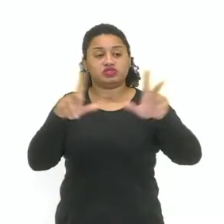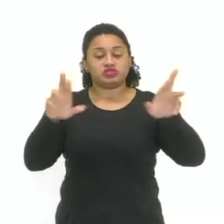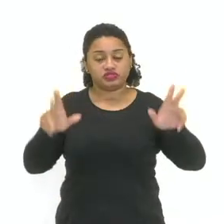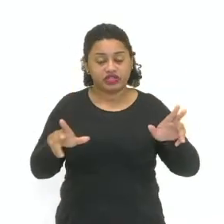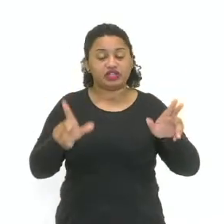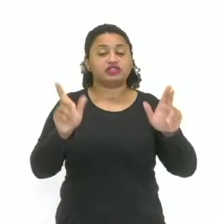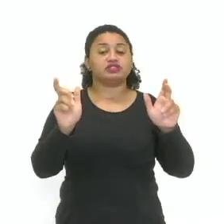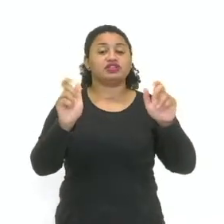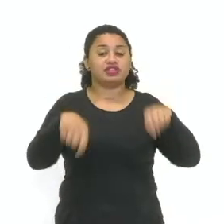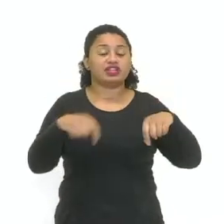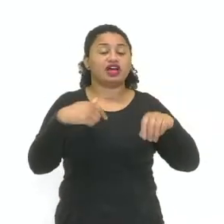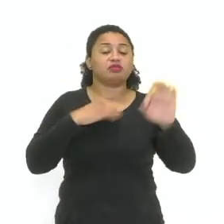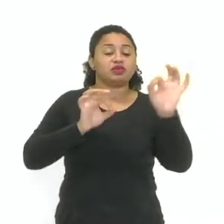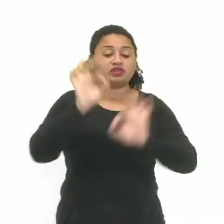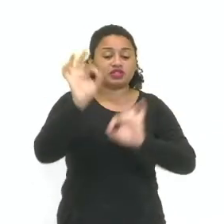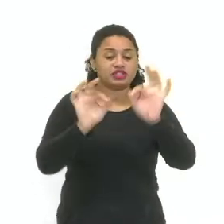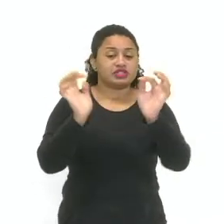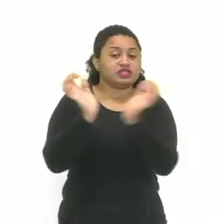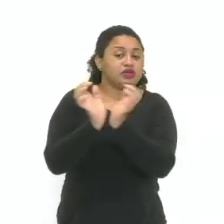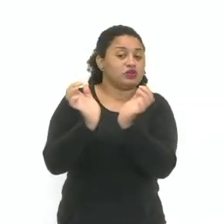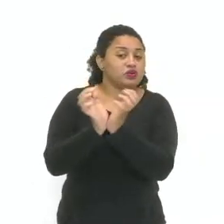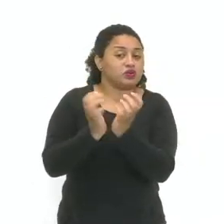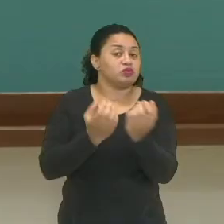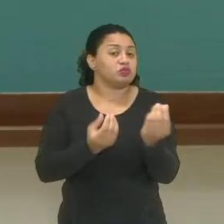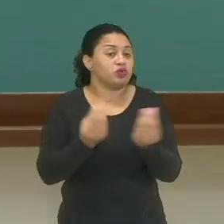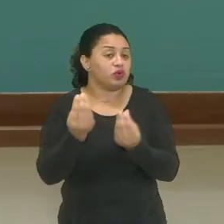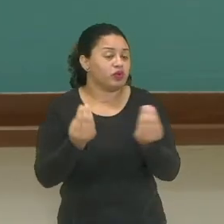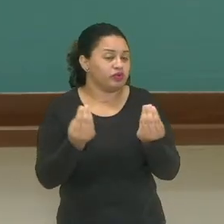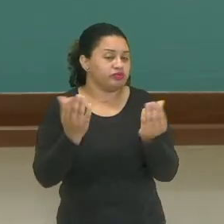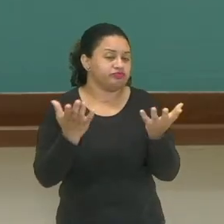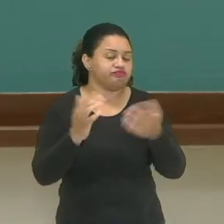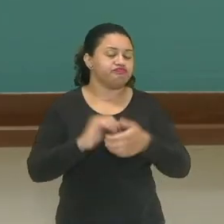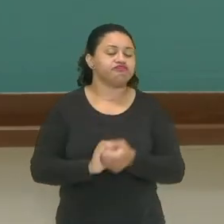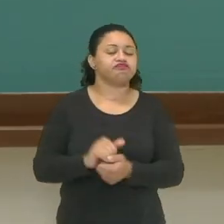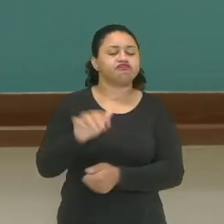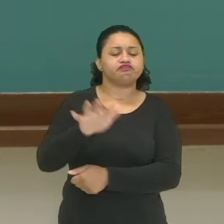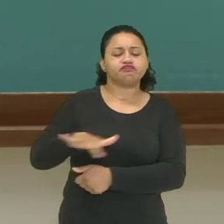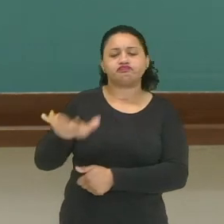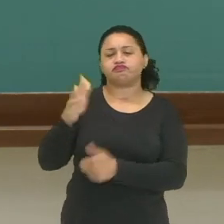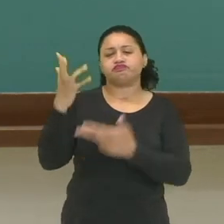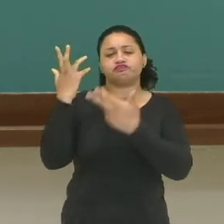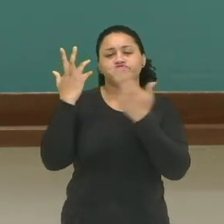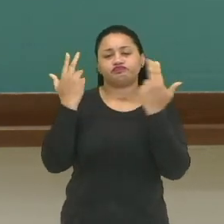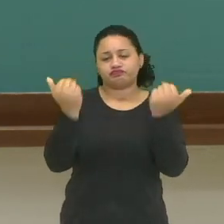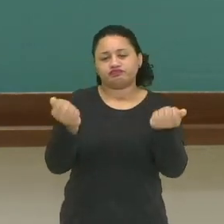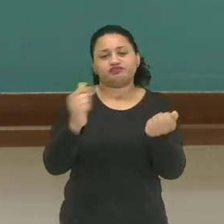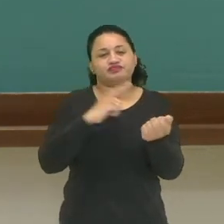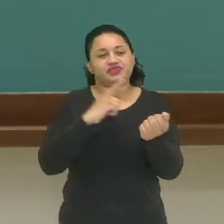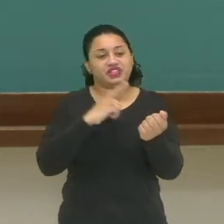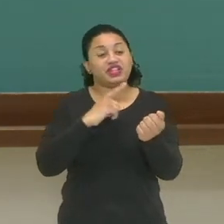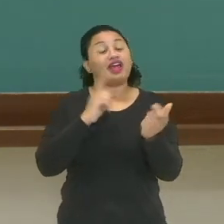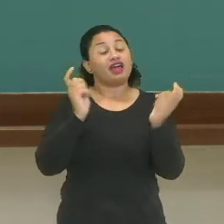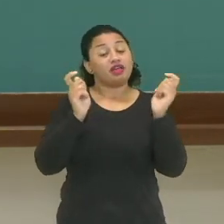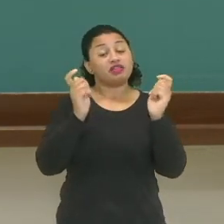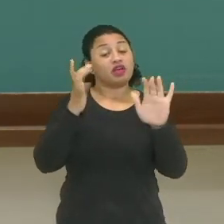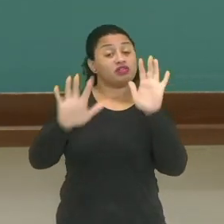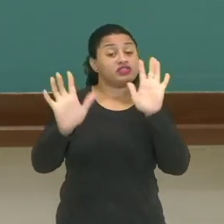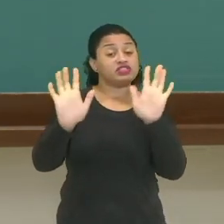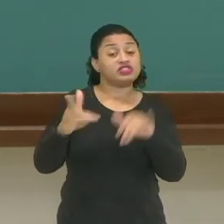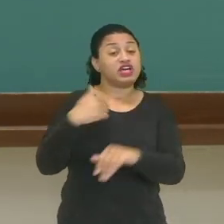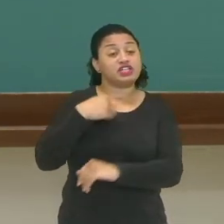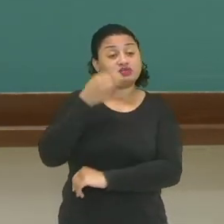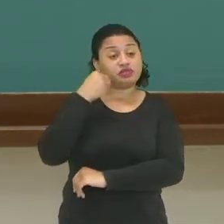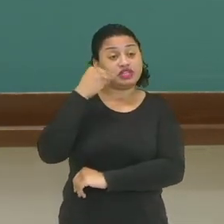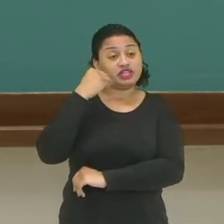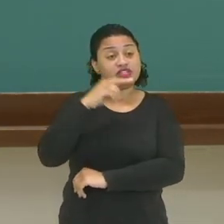esse conselho pode ser eleito? É uma situação até muito comum que a gente pode até ter vivenciado aí na nossa